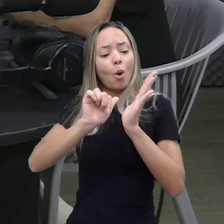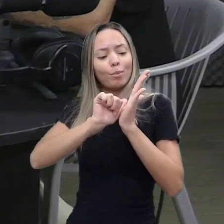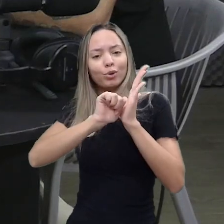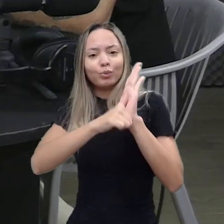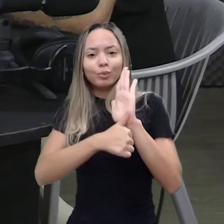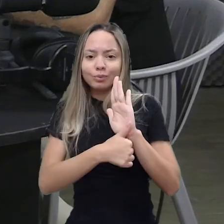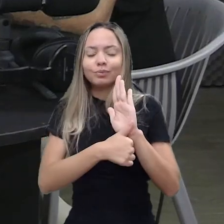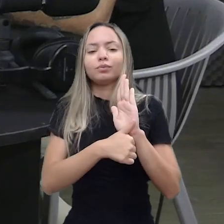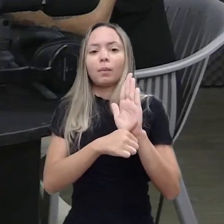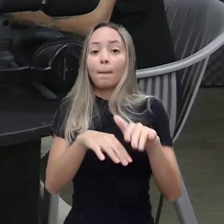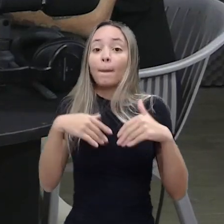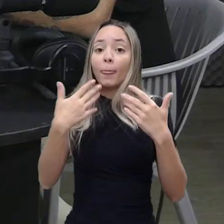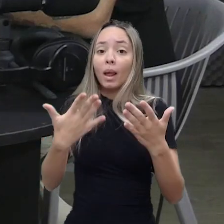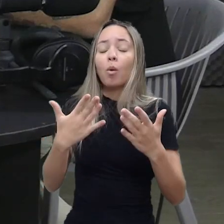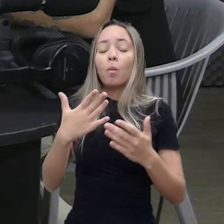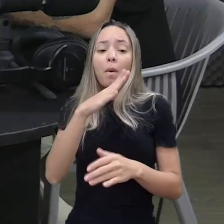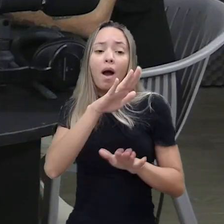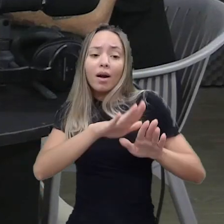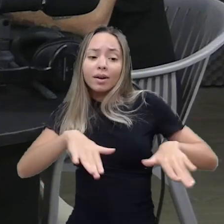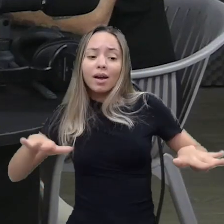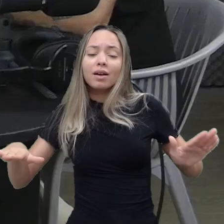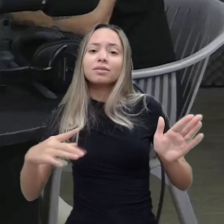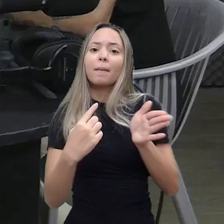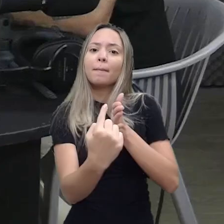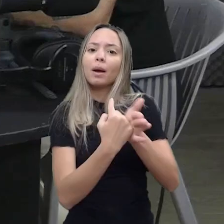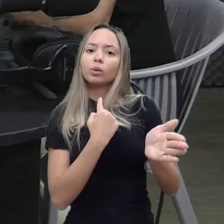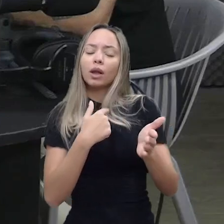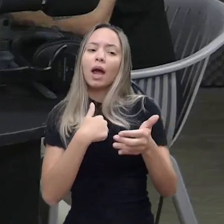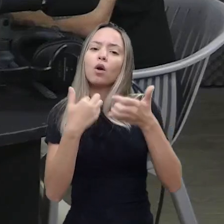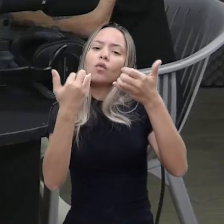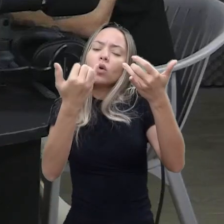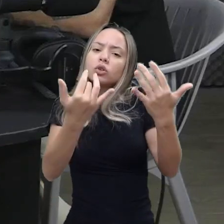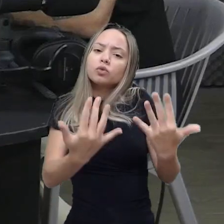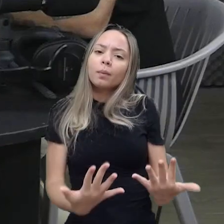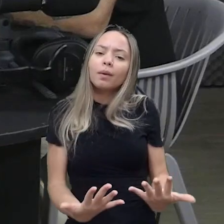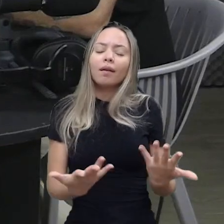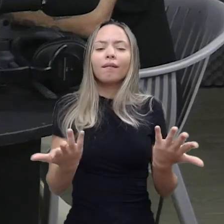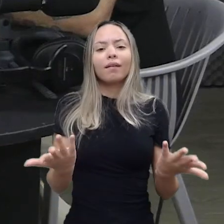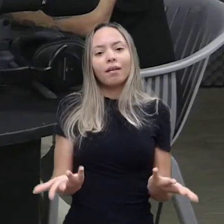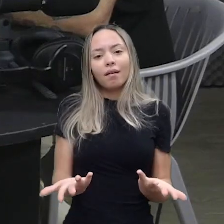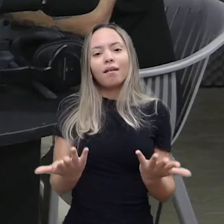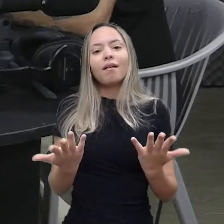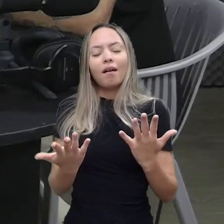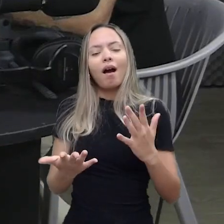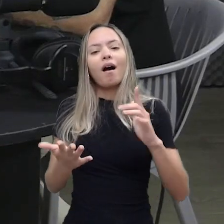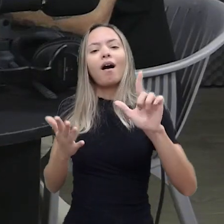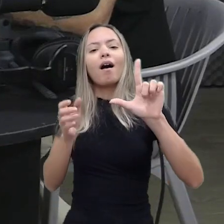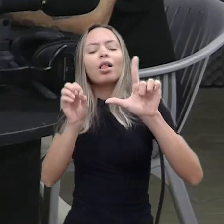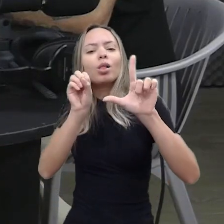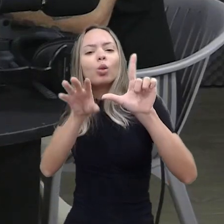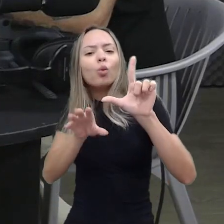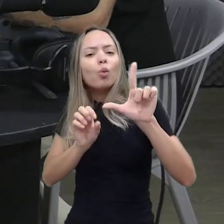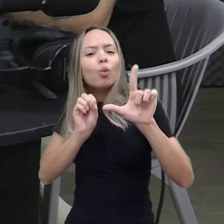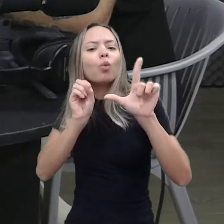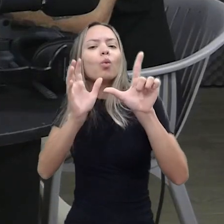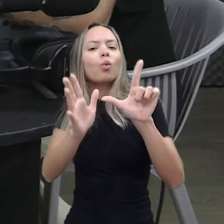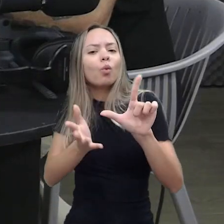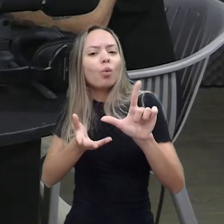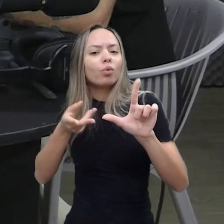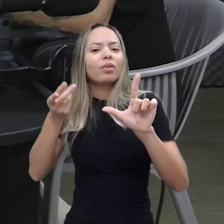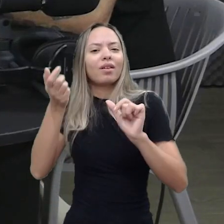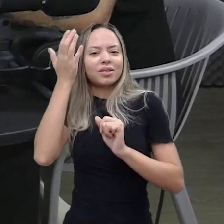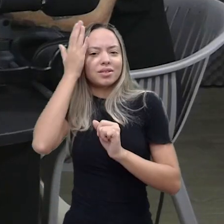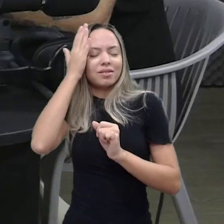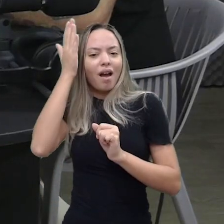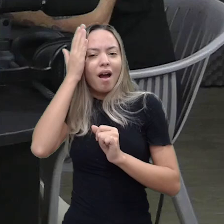a criança, ela ali está perguntando, e aí a gente vai explicar de forma muito lúdica para aquela outra criança, né, que ela tem o olhinho